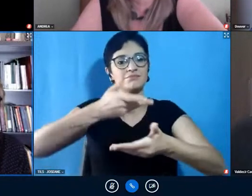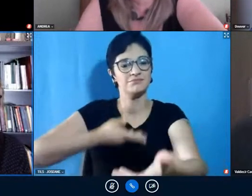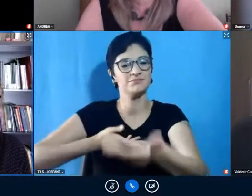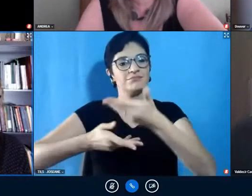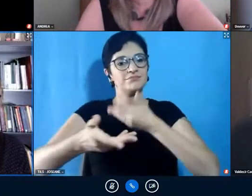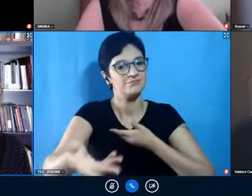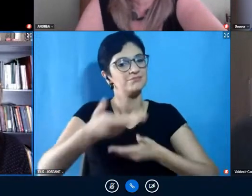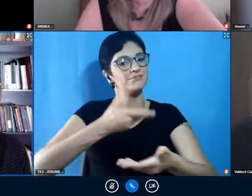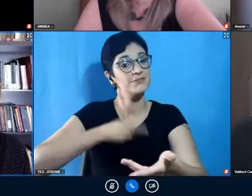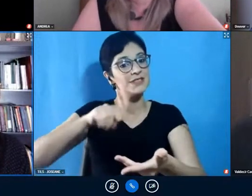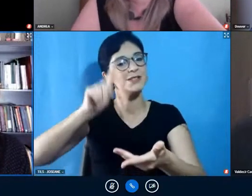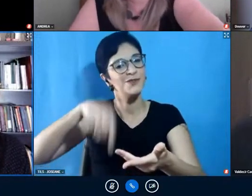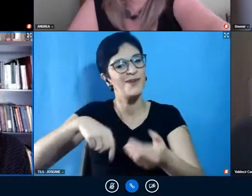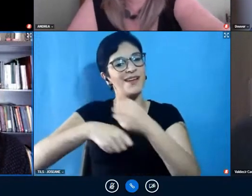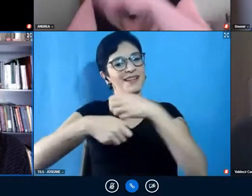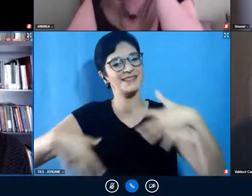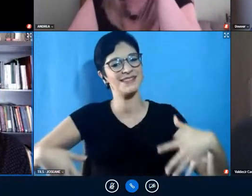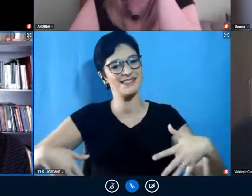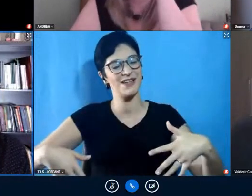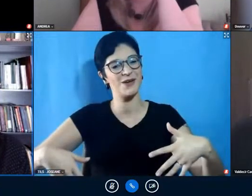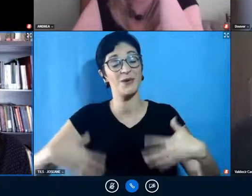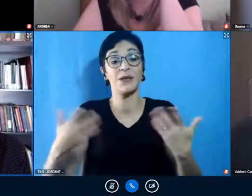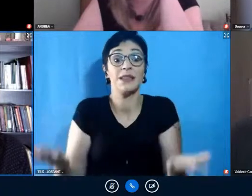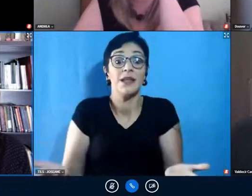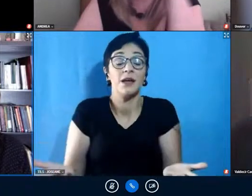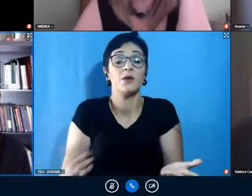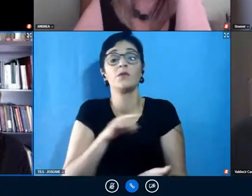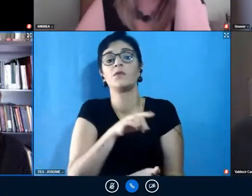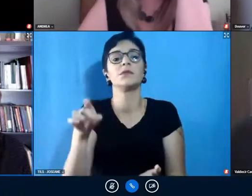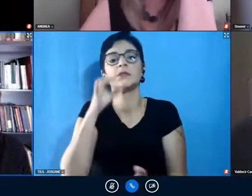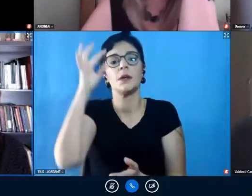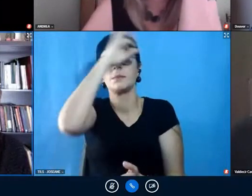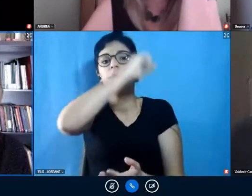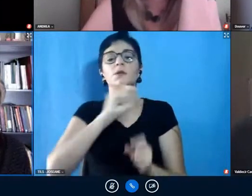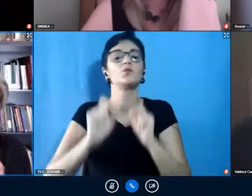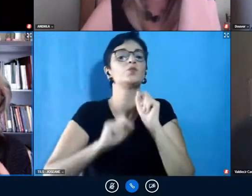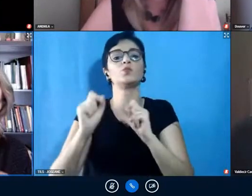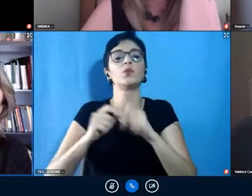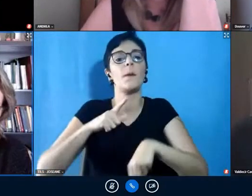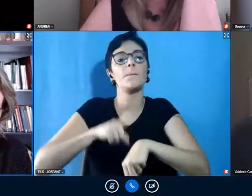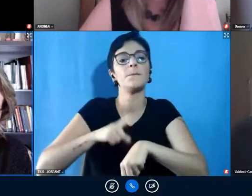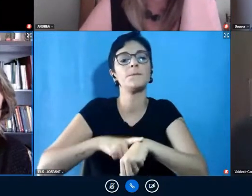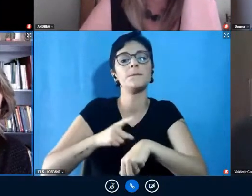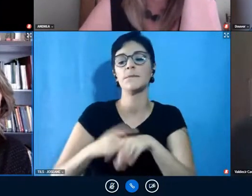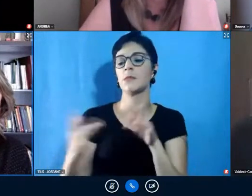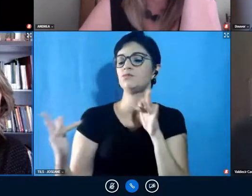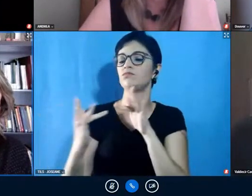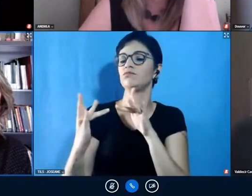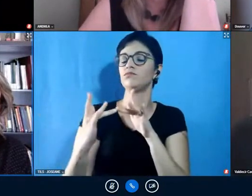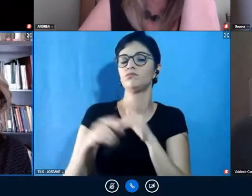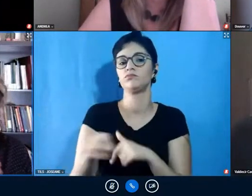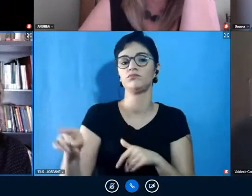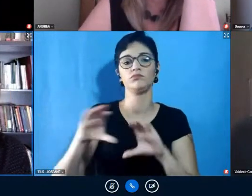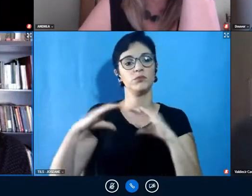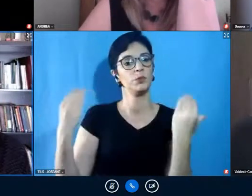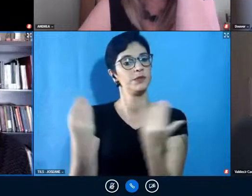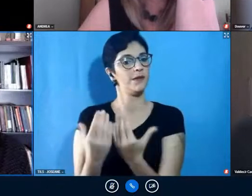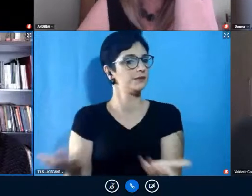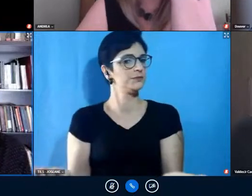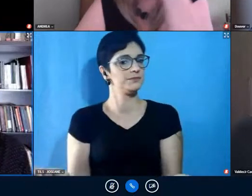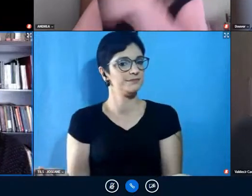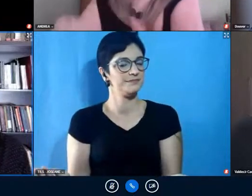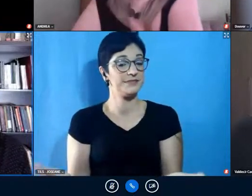extensão. Então, o que vocês aprenderam com essa comunidade que vocês antes caracterizaram. Então,